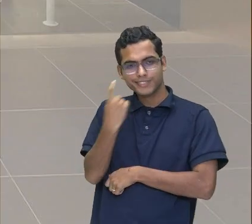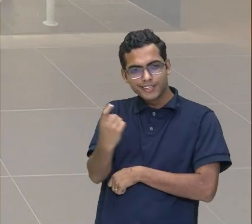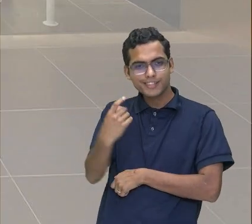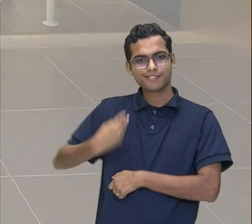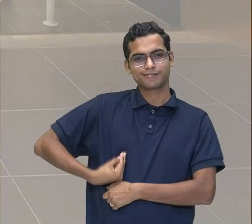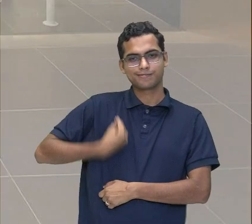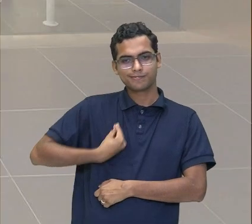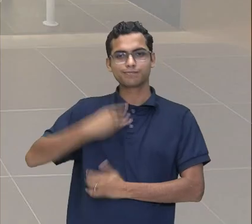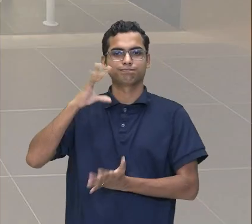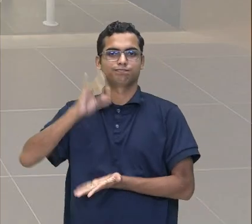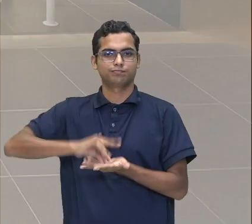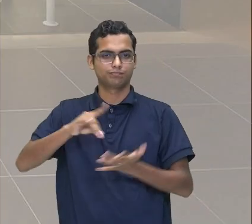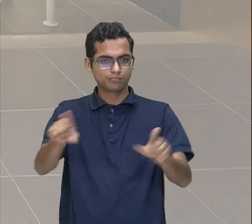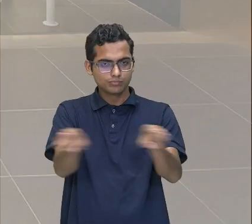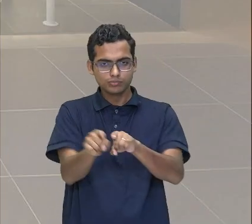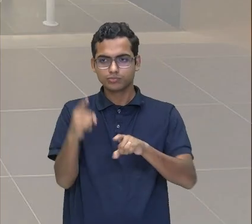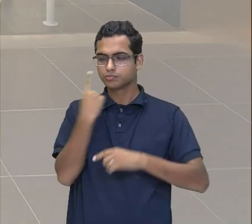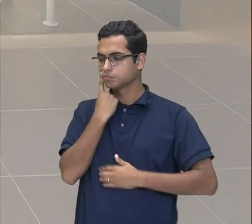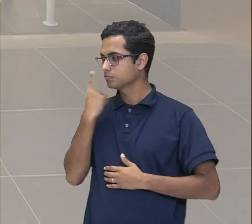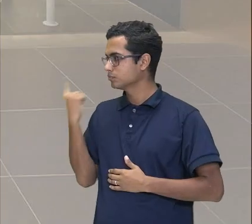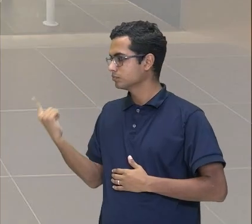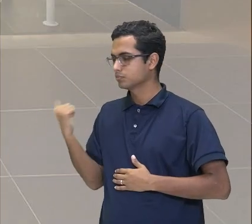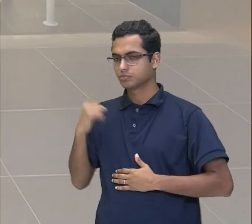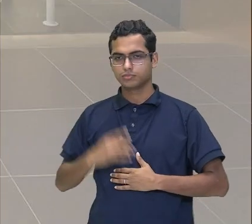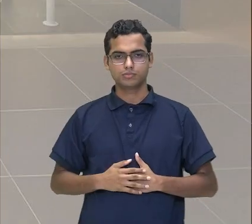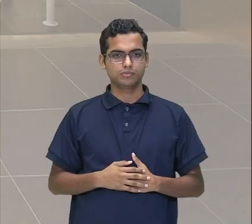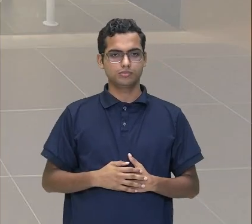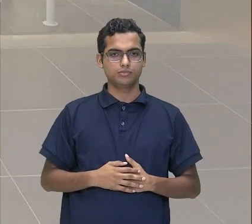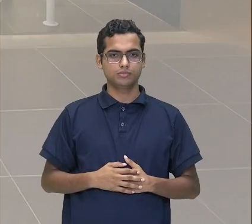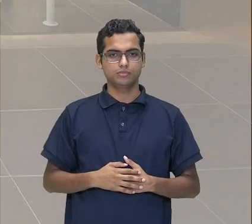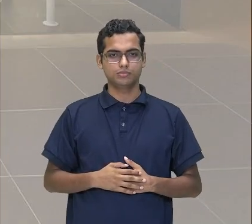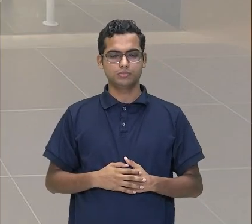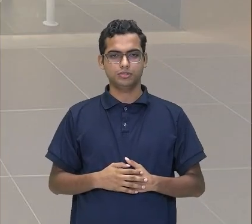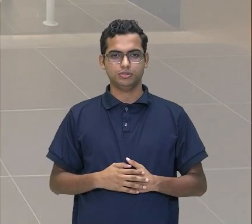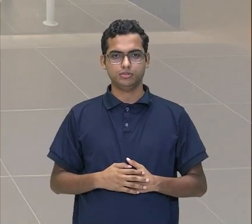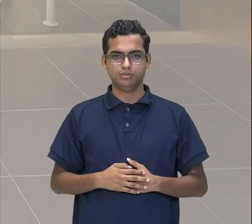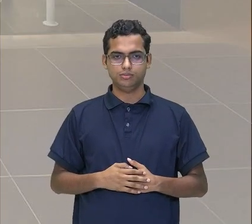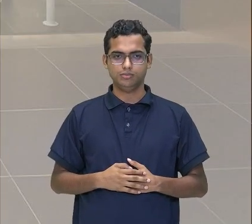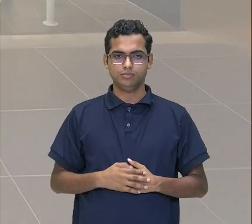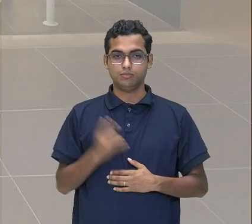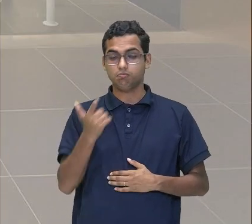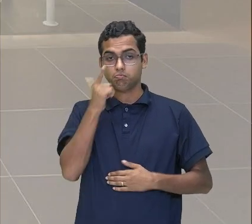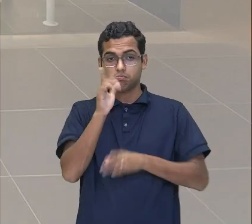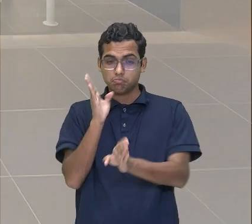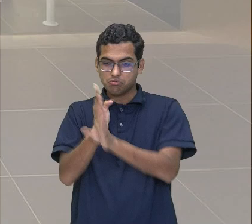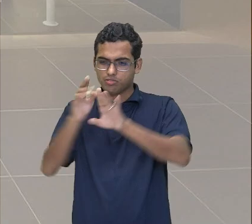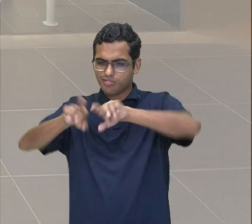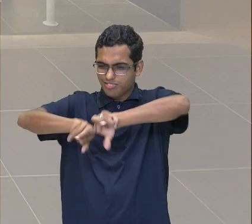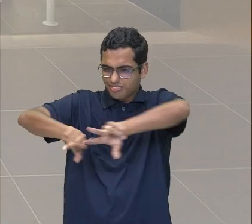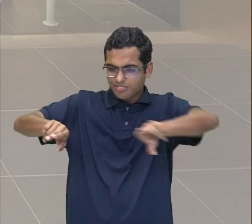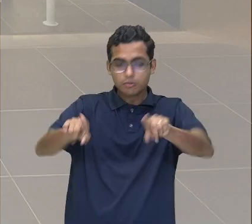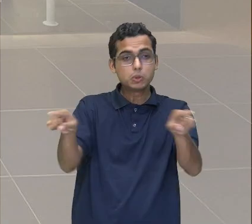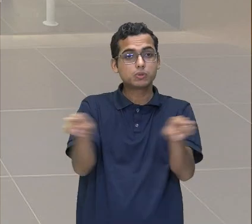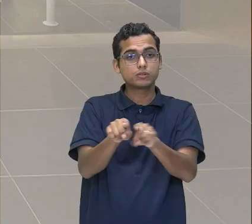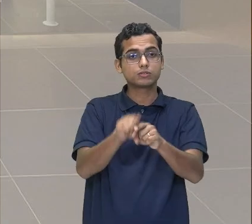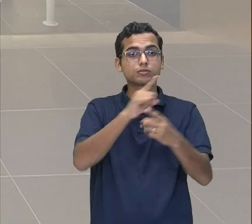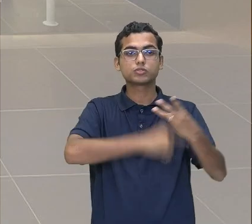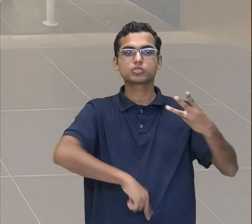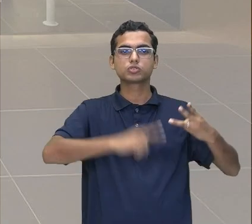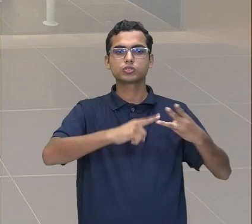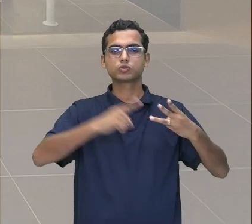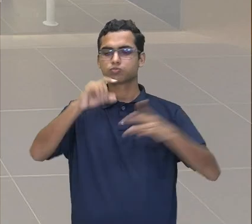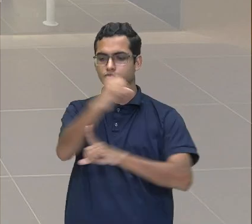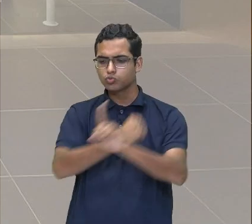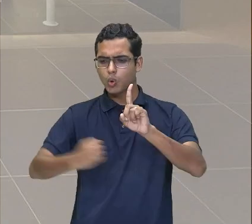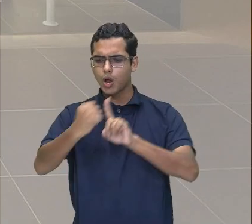Essa exploração, uma associação da exploração e da descoberta, tá bom? A gente vai também promover a interação social e